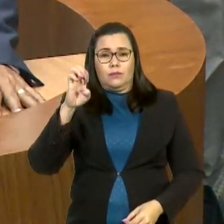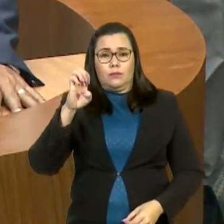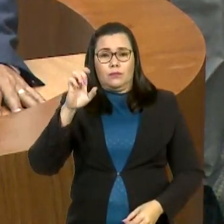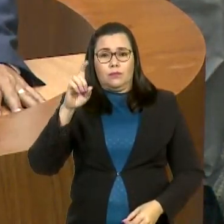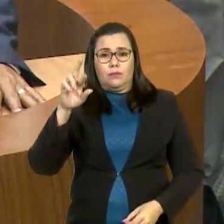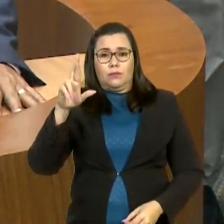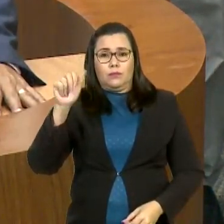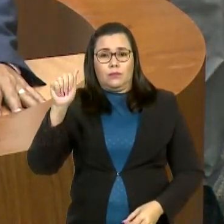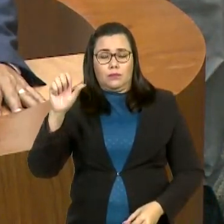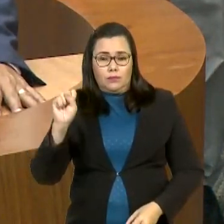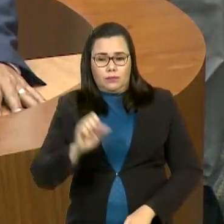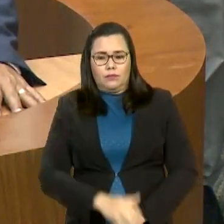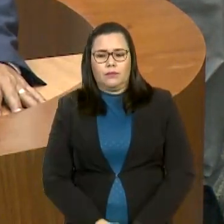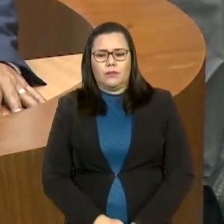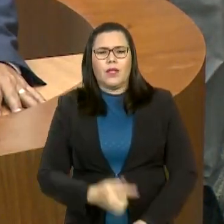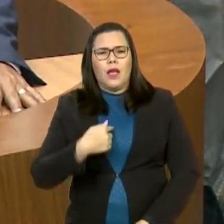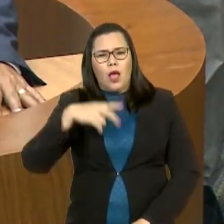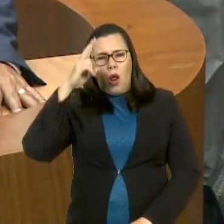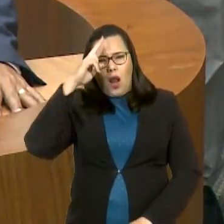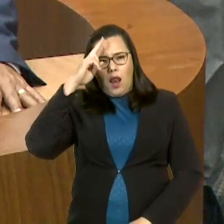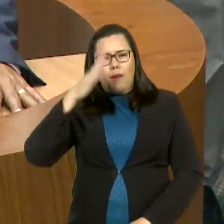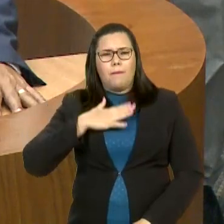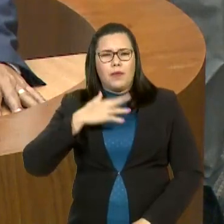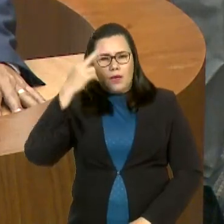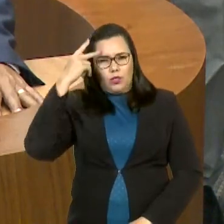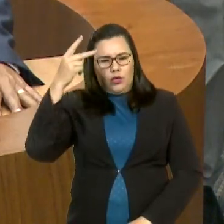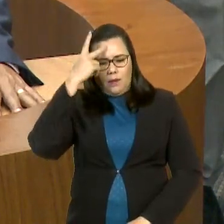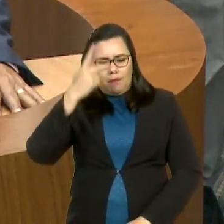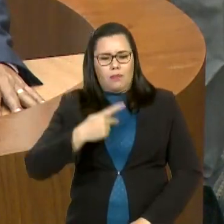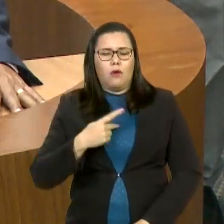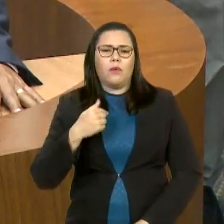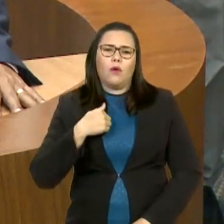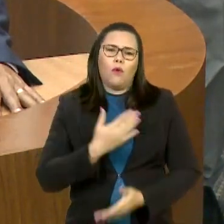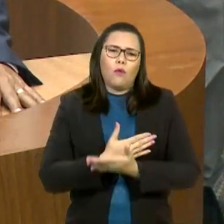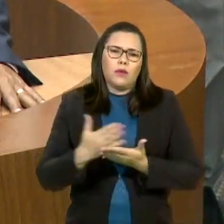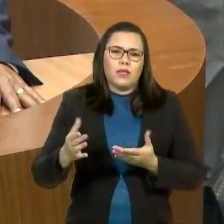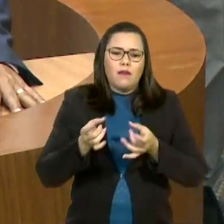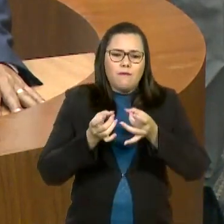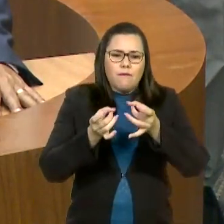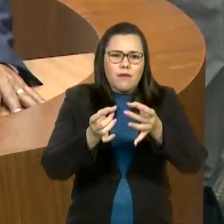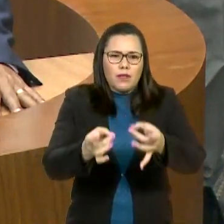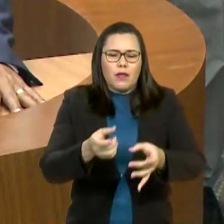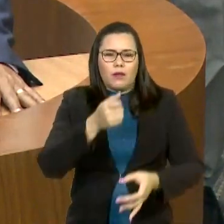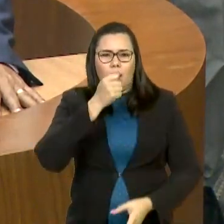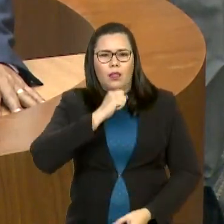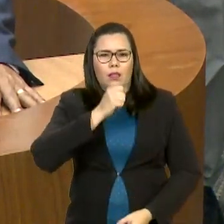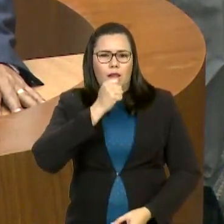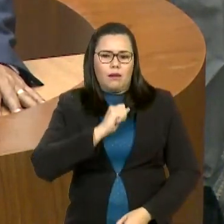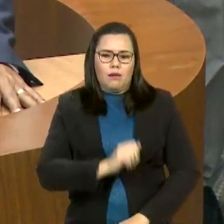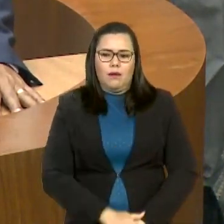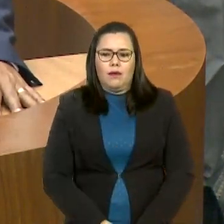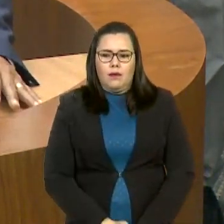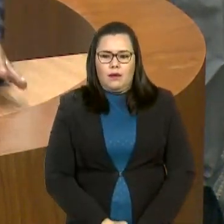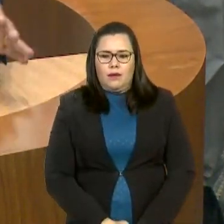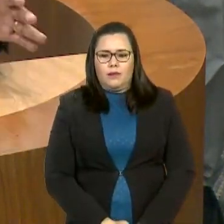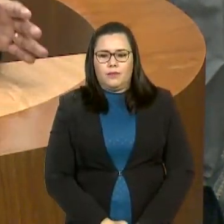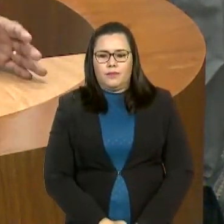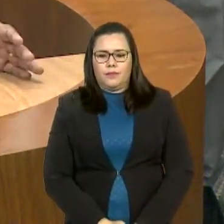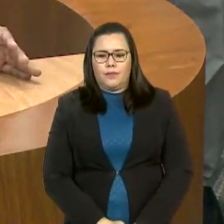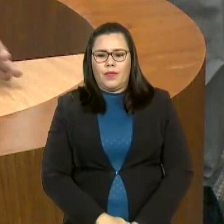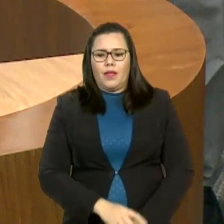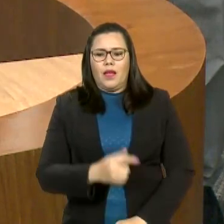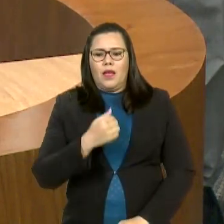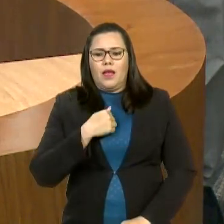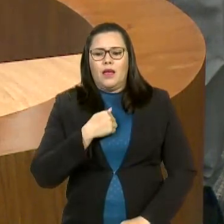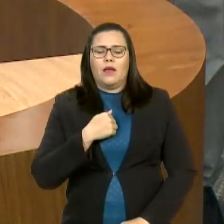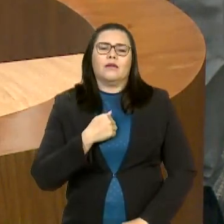Foi das margens do campo, deputado Najib, que saiu esse apelido de cascaria. Quando não estava vendendo